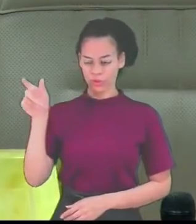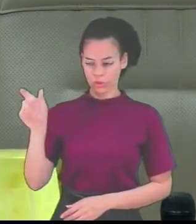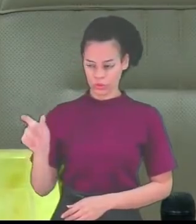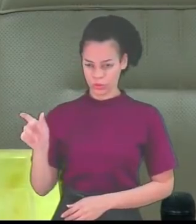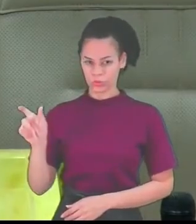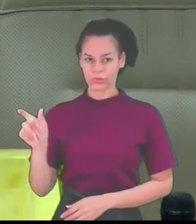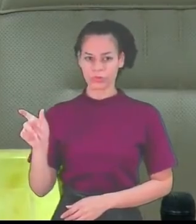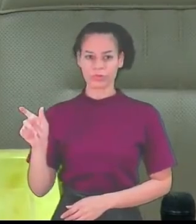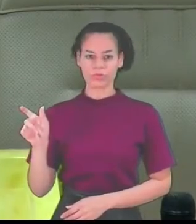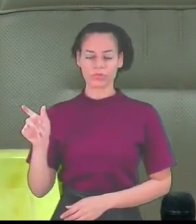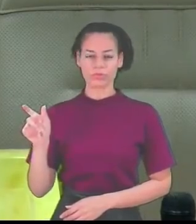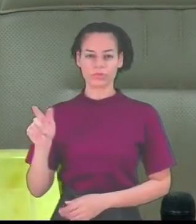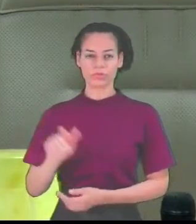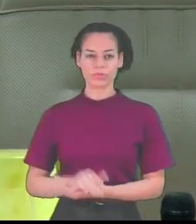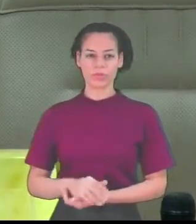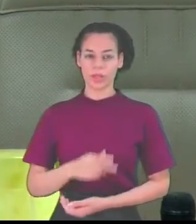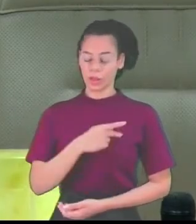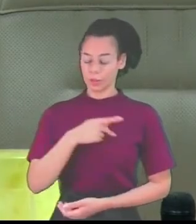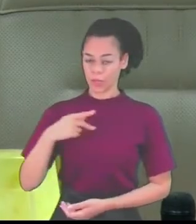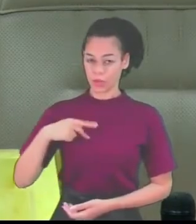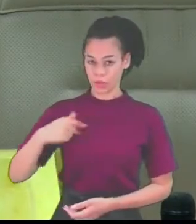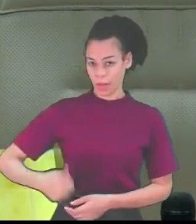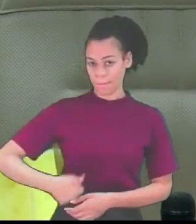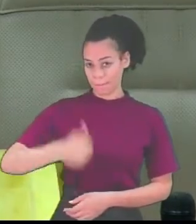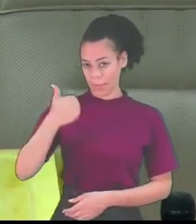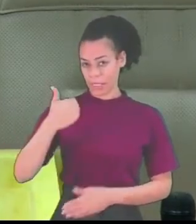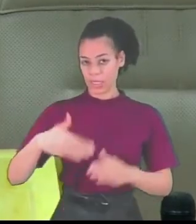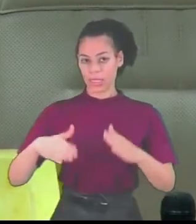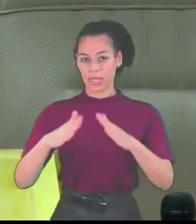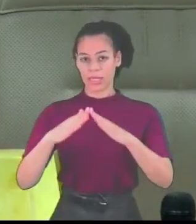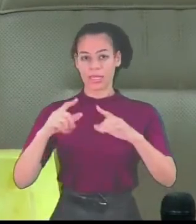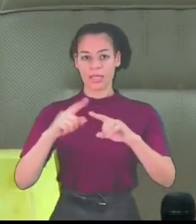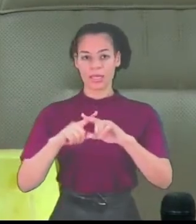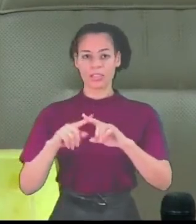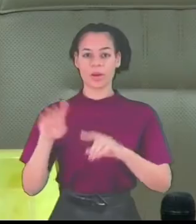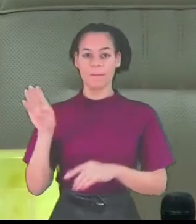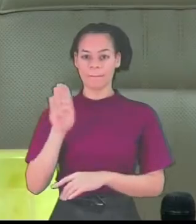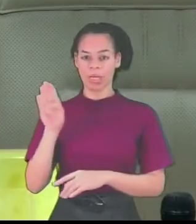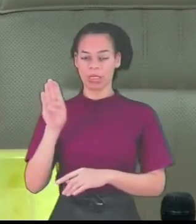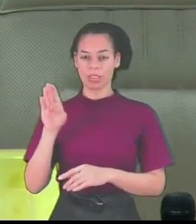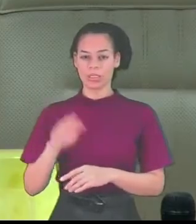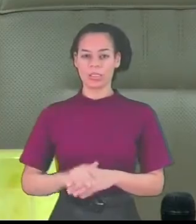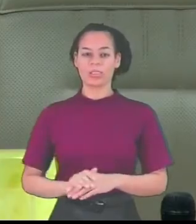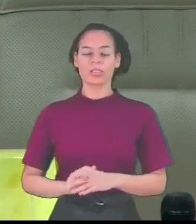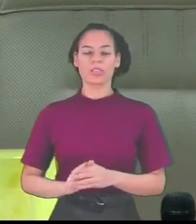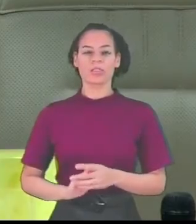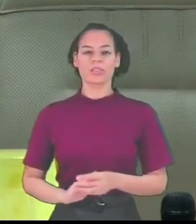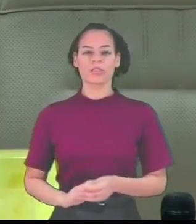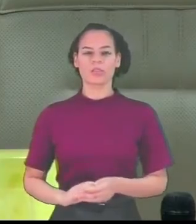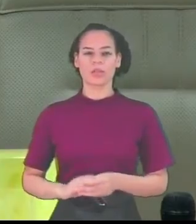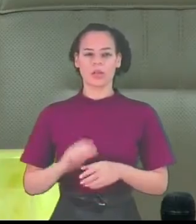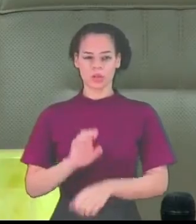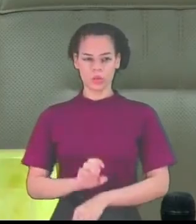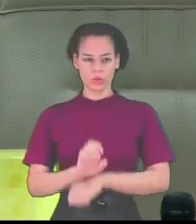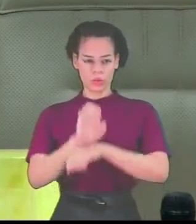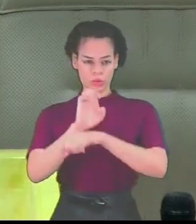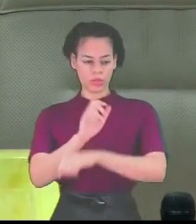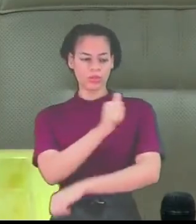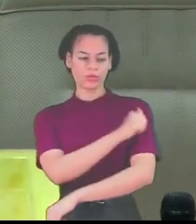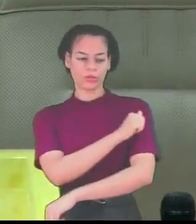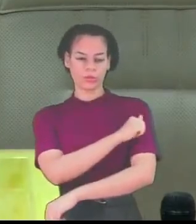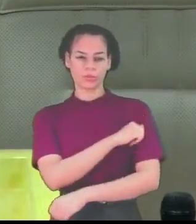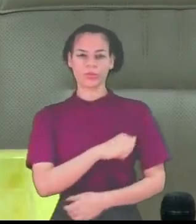e o pastor da Primeira Igreja Batista de Niterói o pastor Augusto